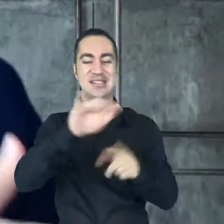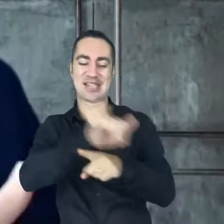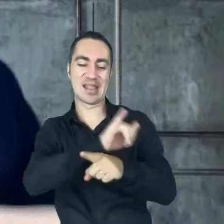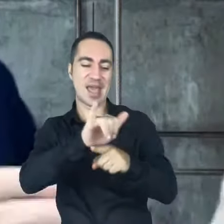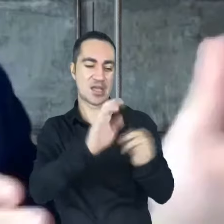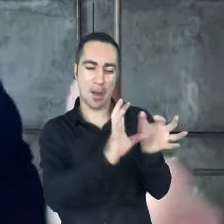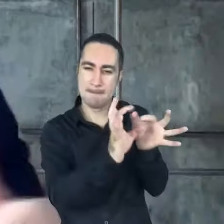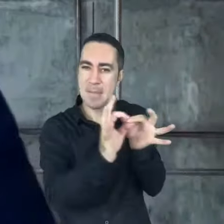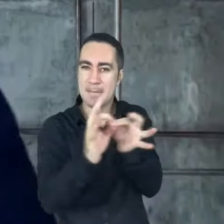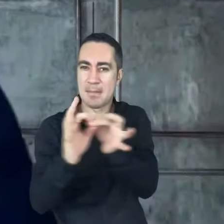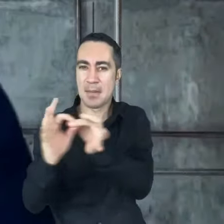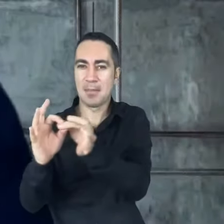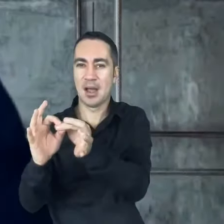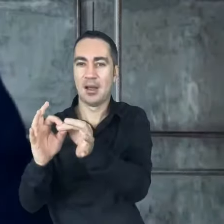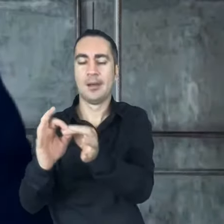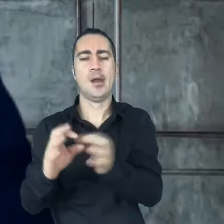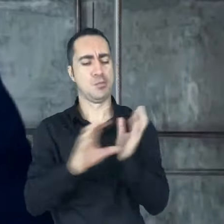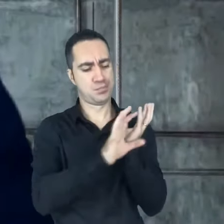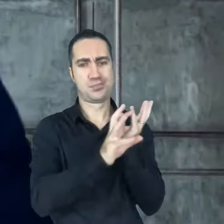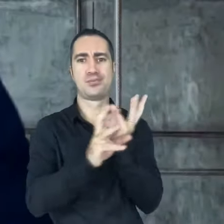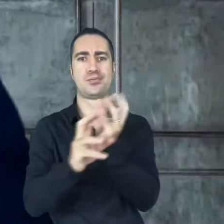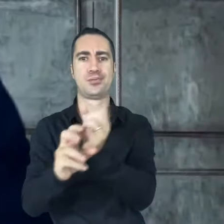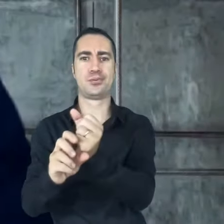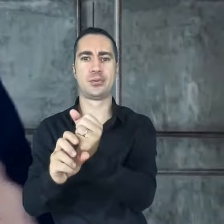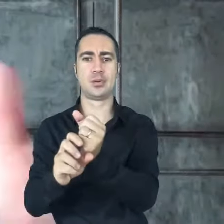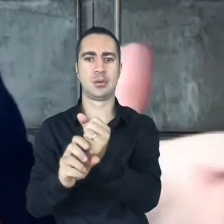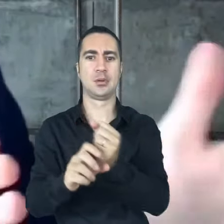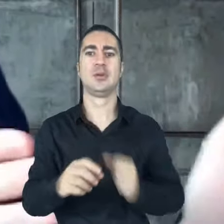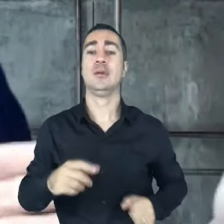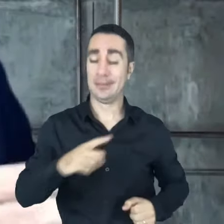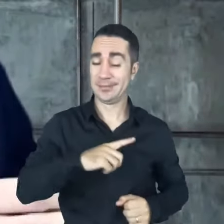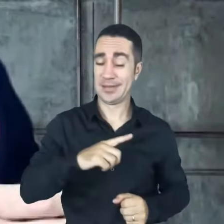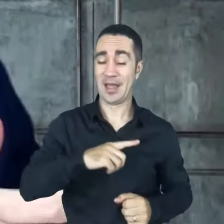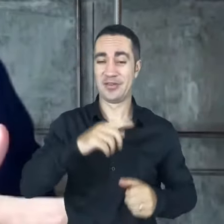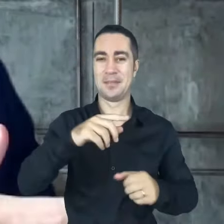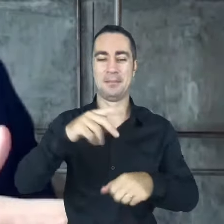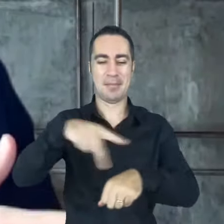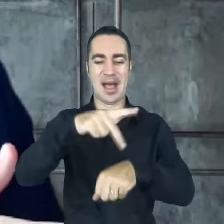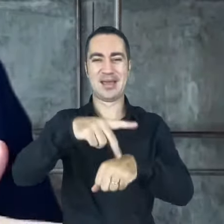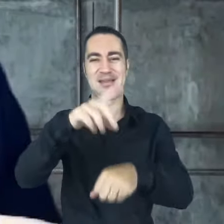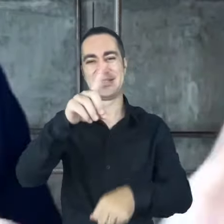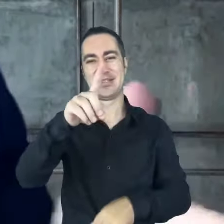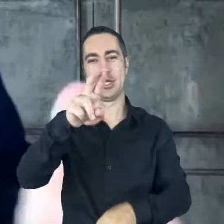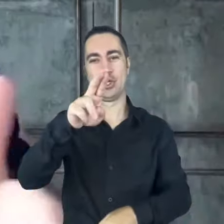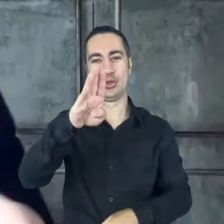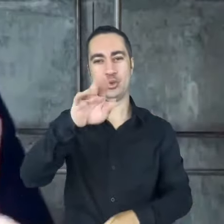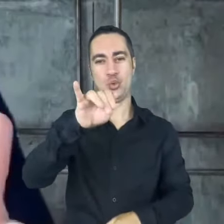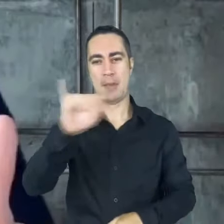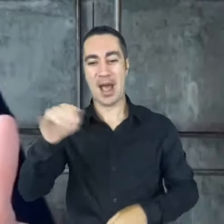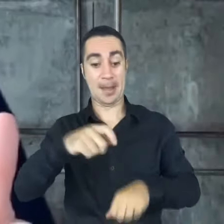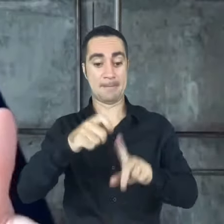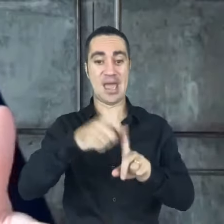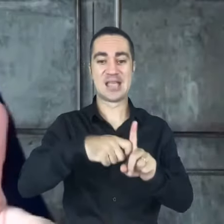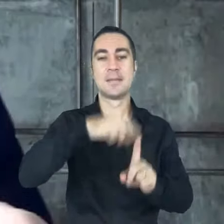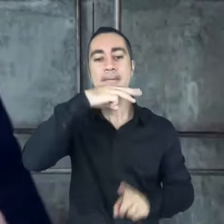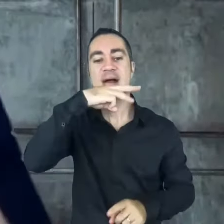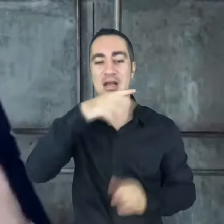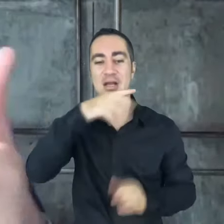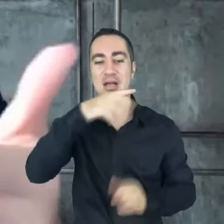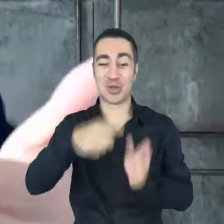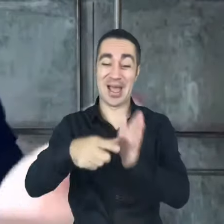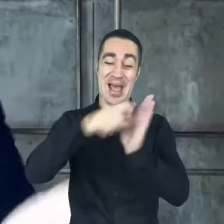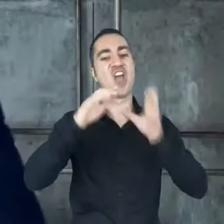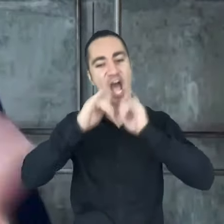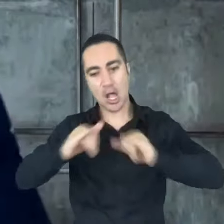por exemplo, a cúpula dos líderes do Biden ali em março, a gente teve uma série de anúncios ao longo dos